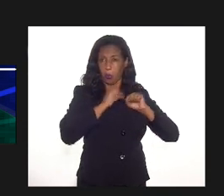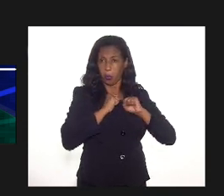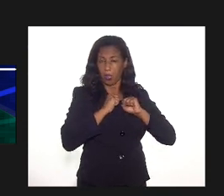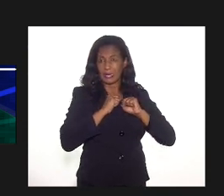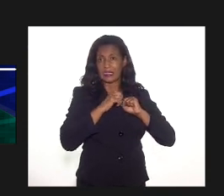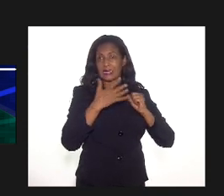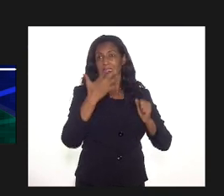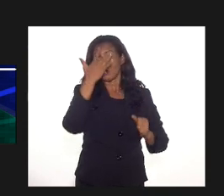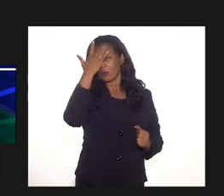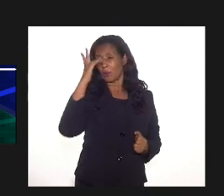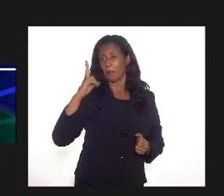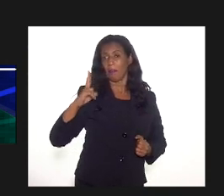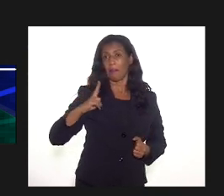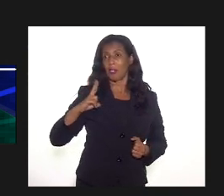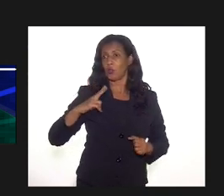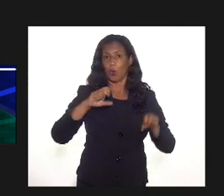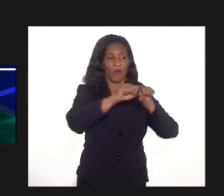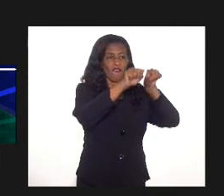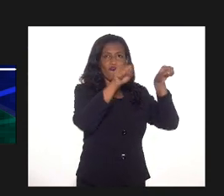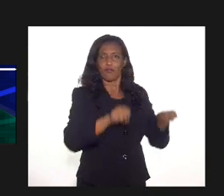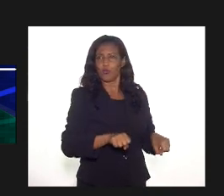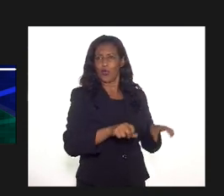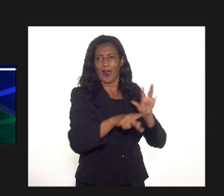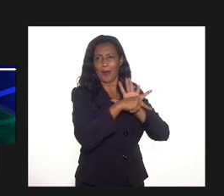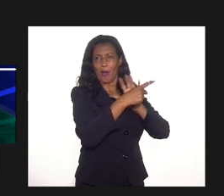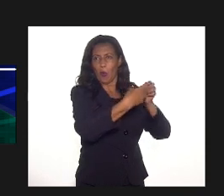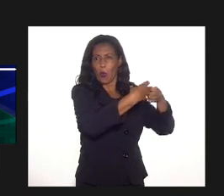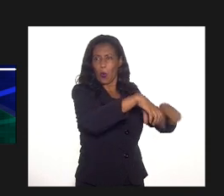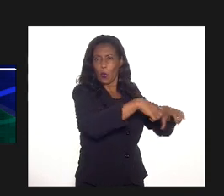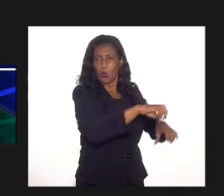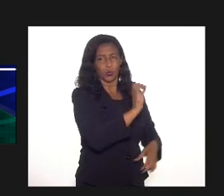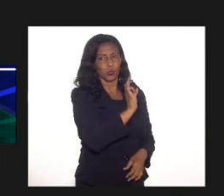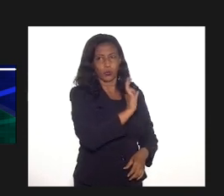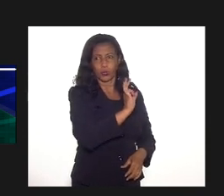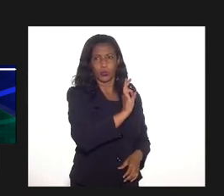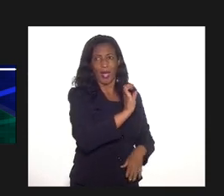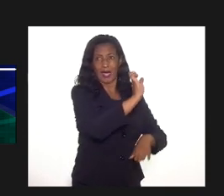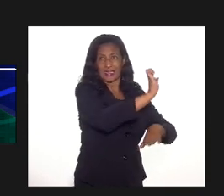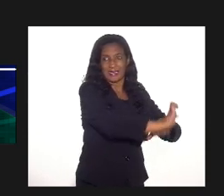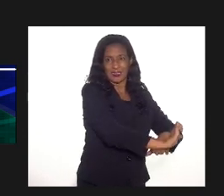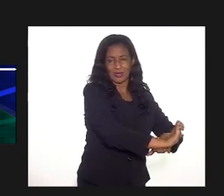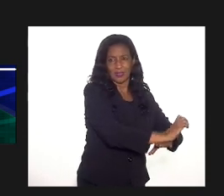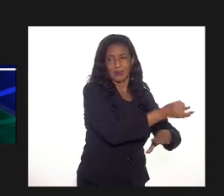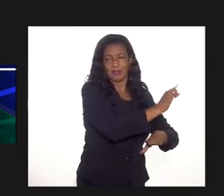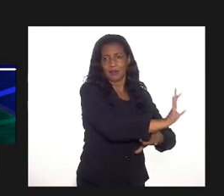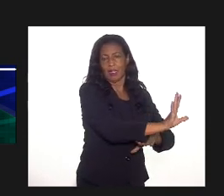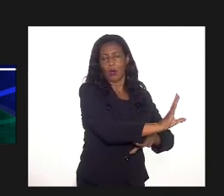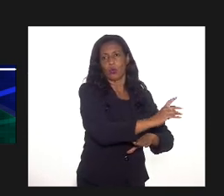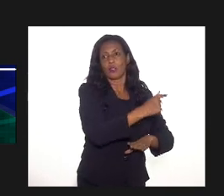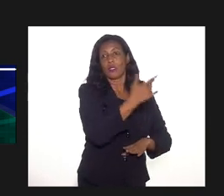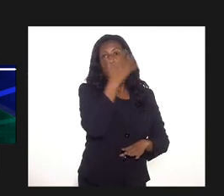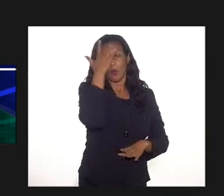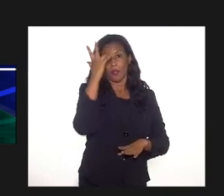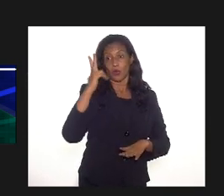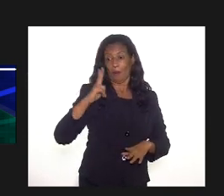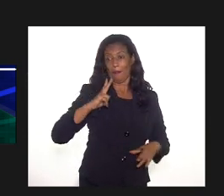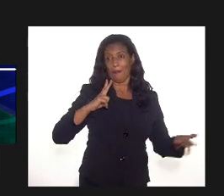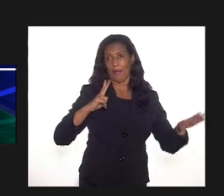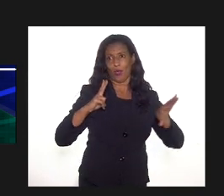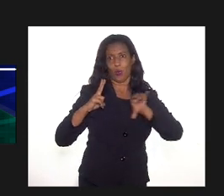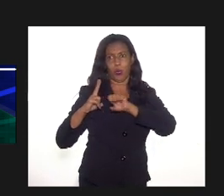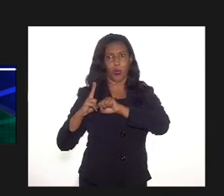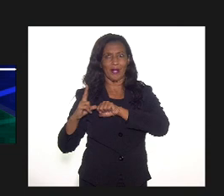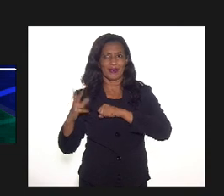terceirizados, não são os funcionários estatutários. Quer dizer, nem essa divisão